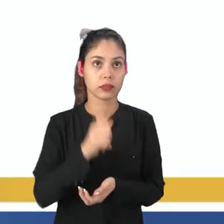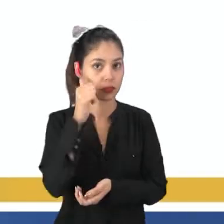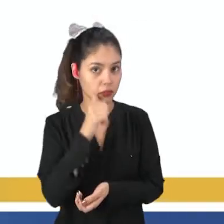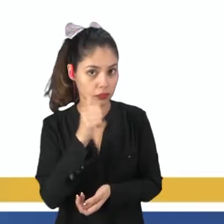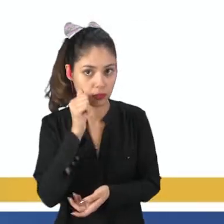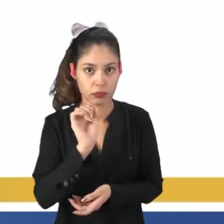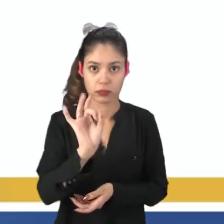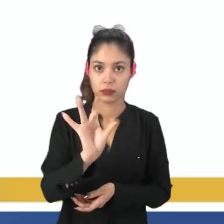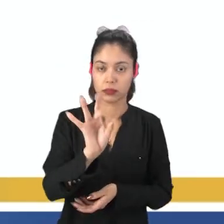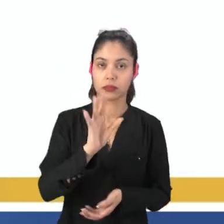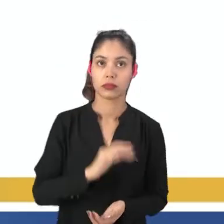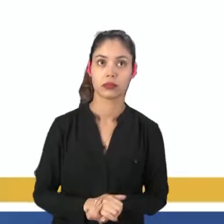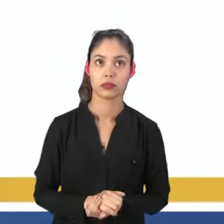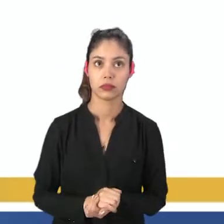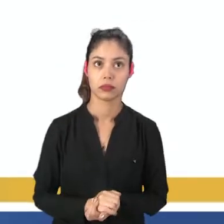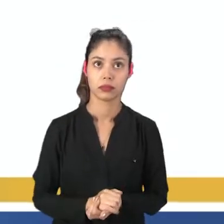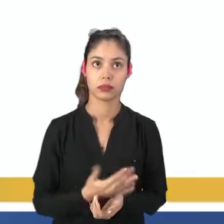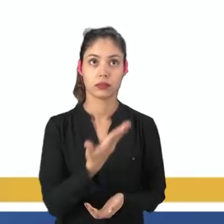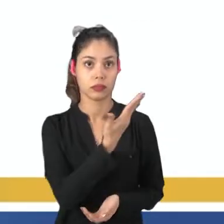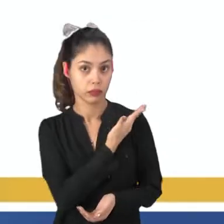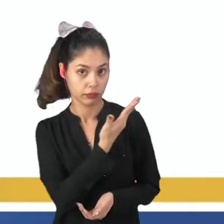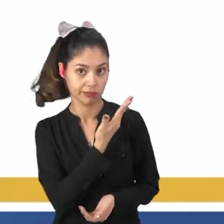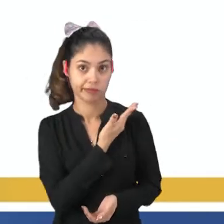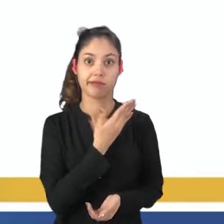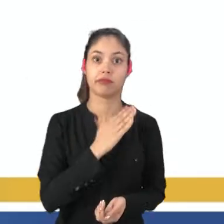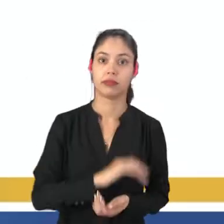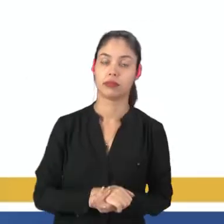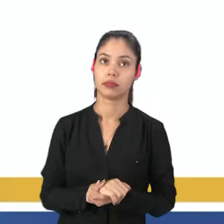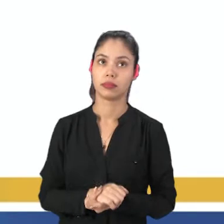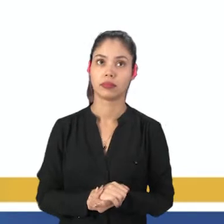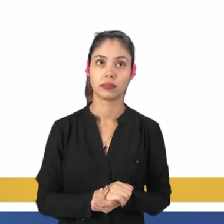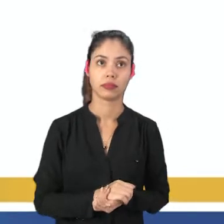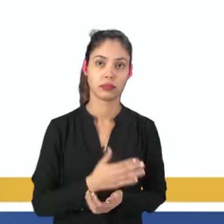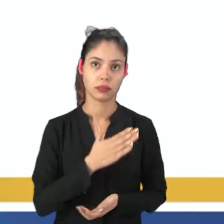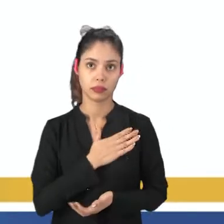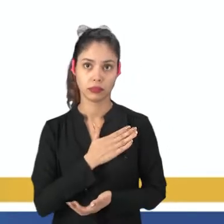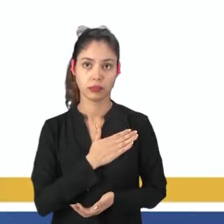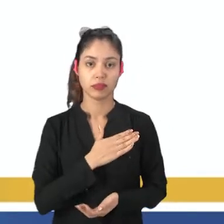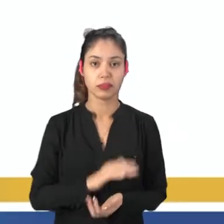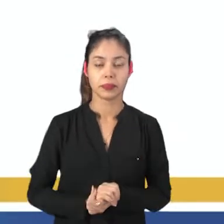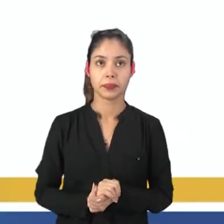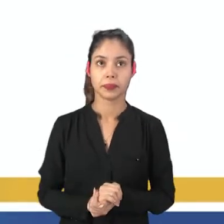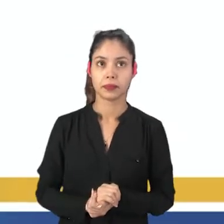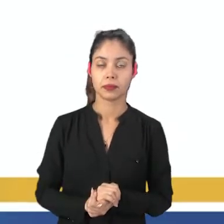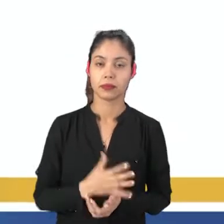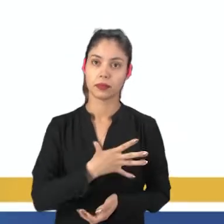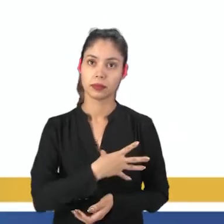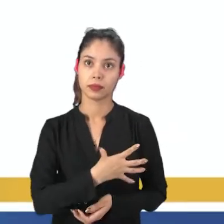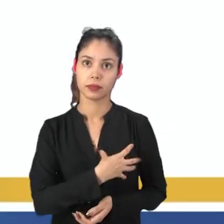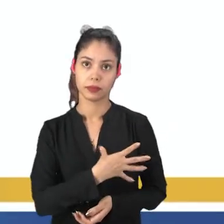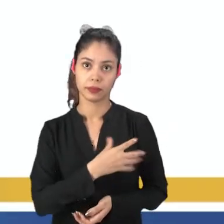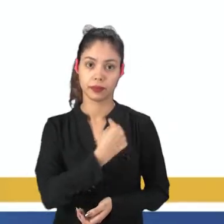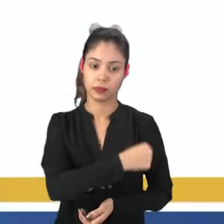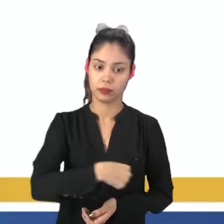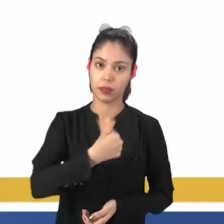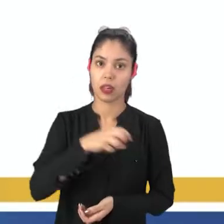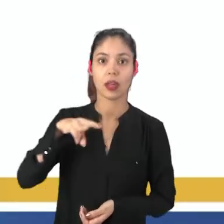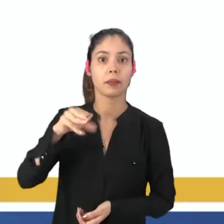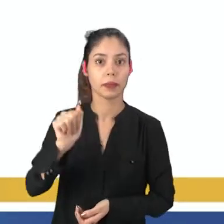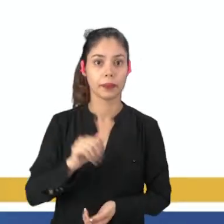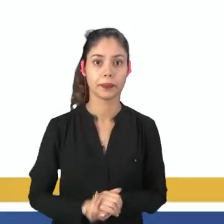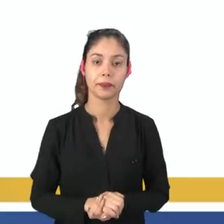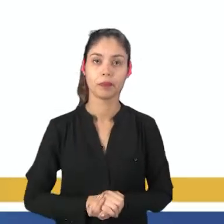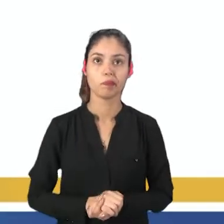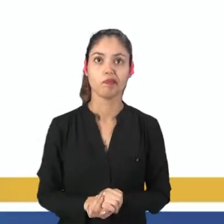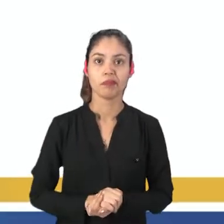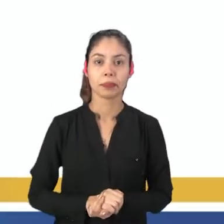mulheres, e seja uma amiga do peito. Tem uma referência à mama, etc. Um trocadilho,